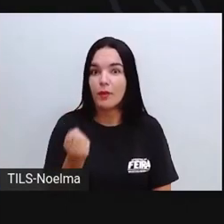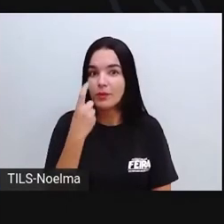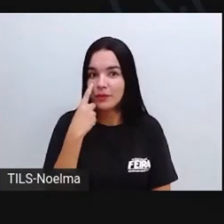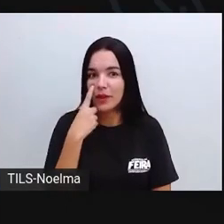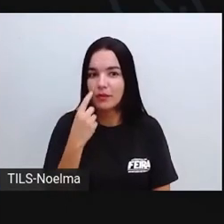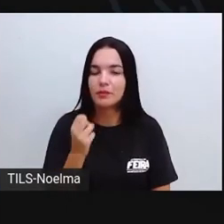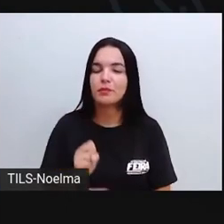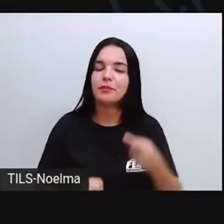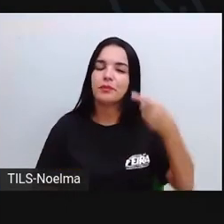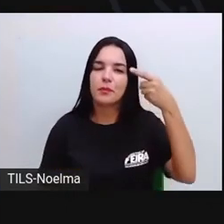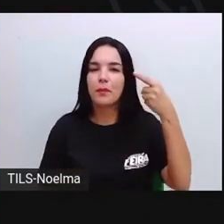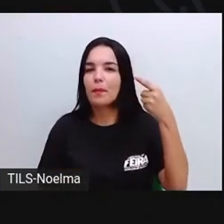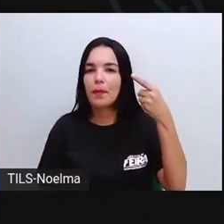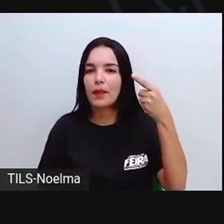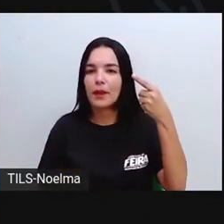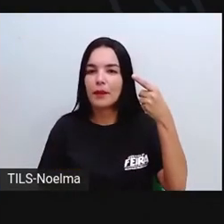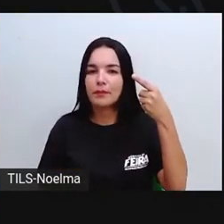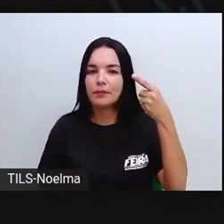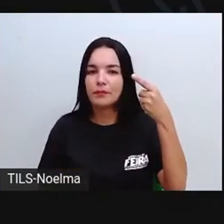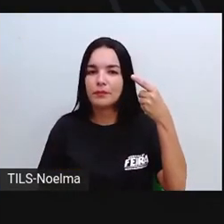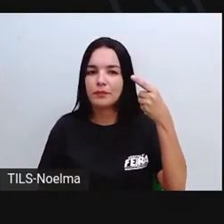Então, vamos contando, tá?